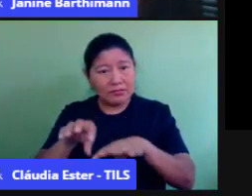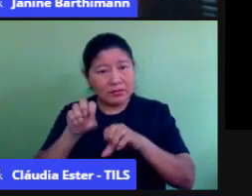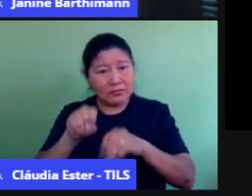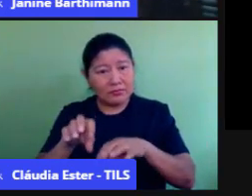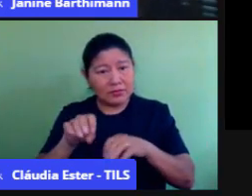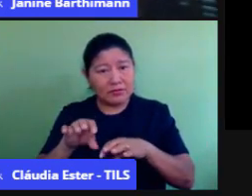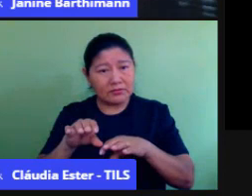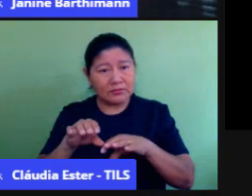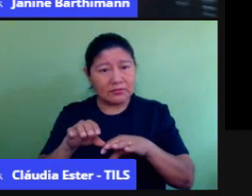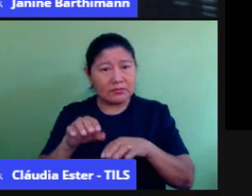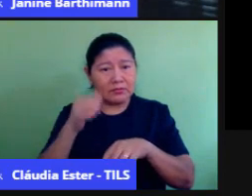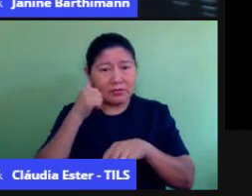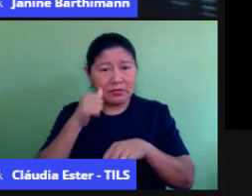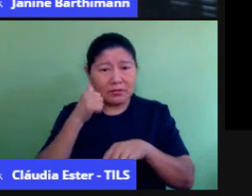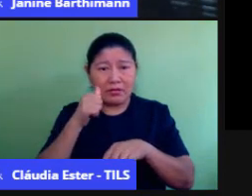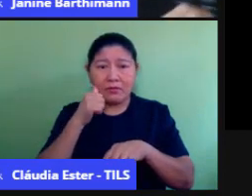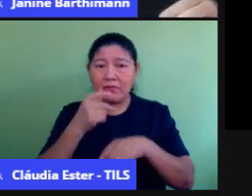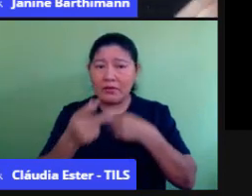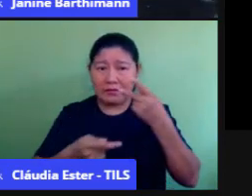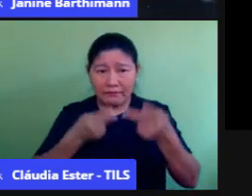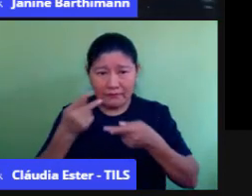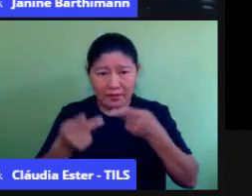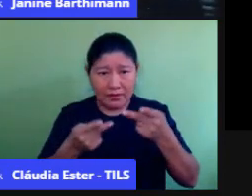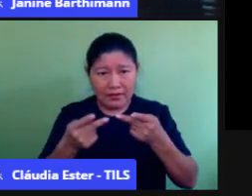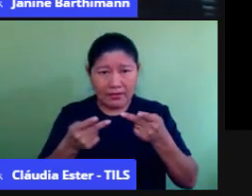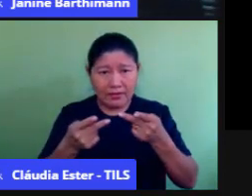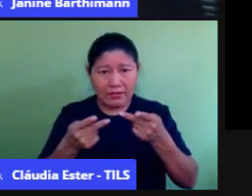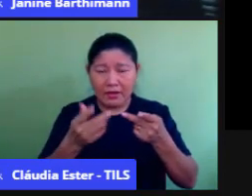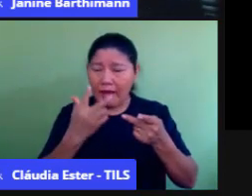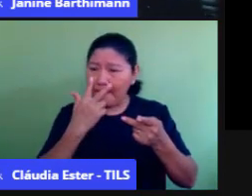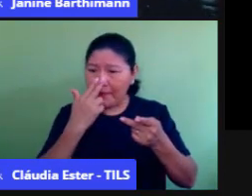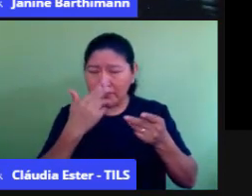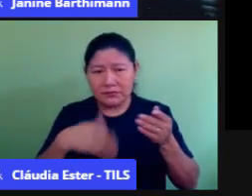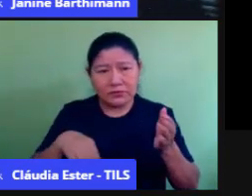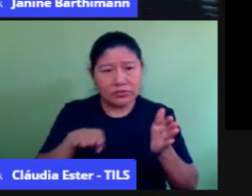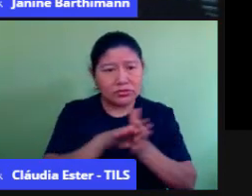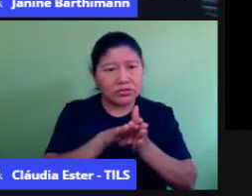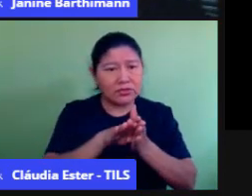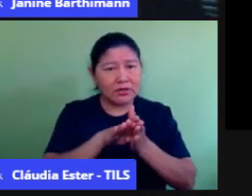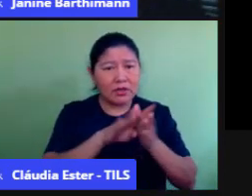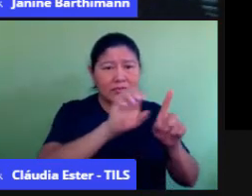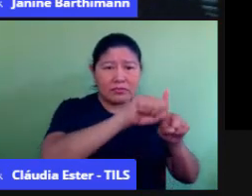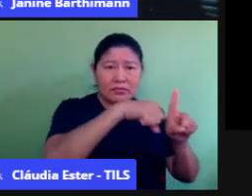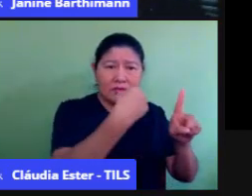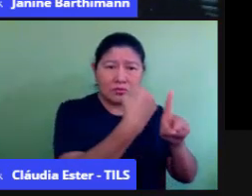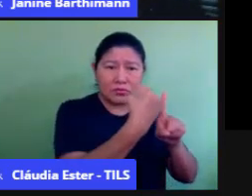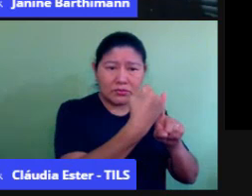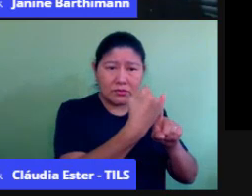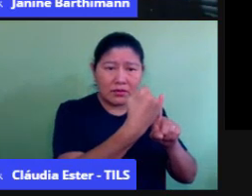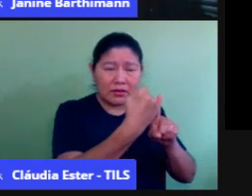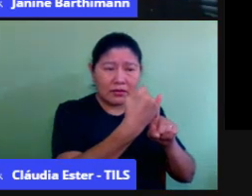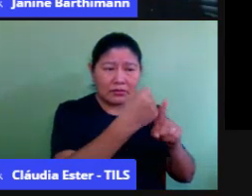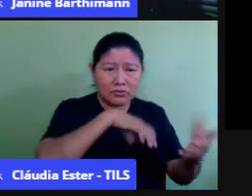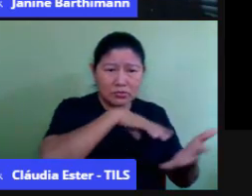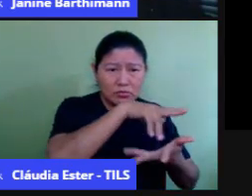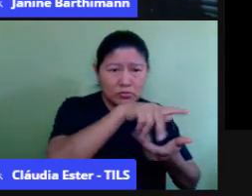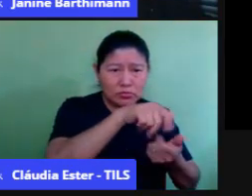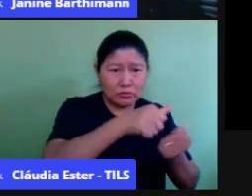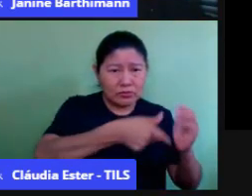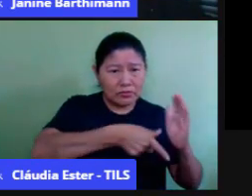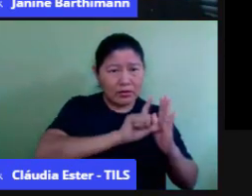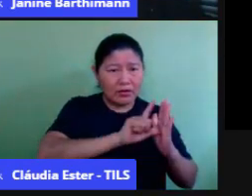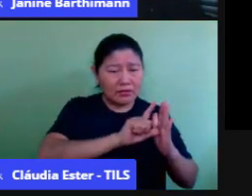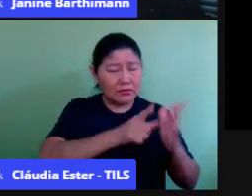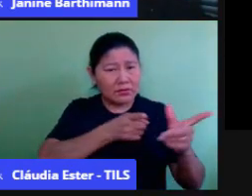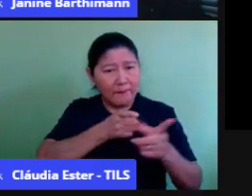que é uma crise que se instaura primeiro na sociedade, né, no mundo pós-guerra, na sociedade